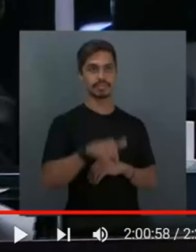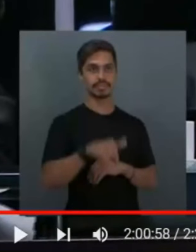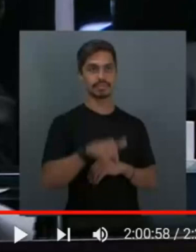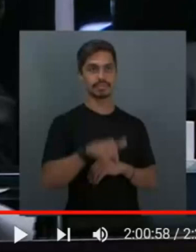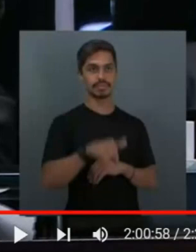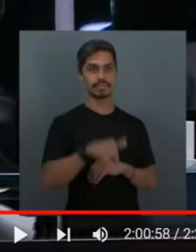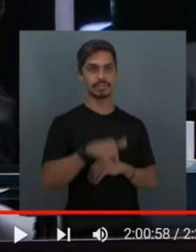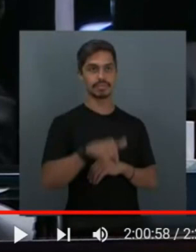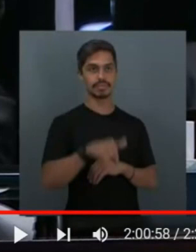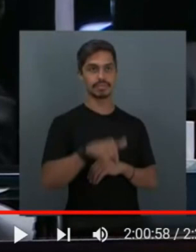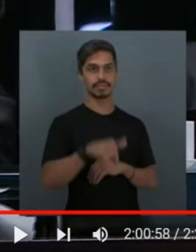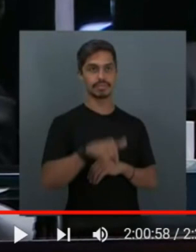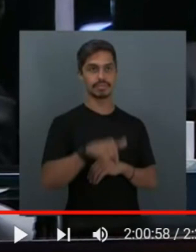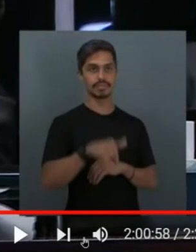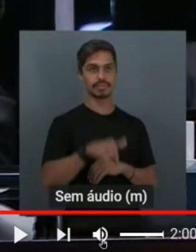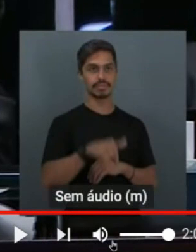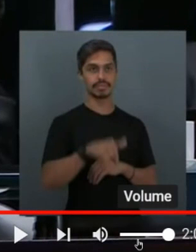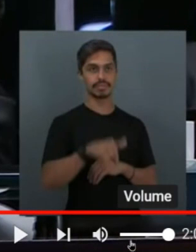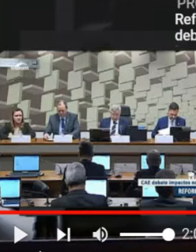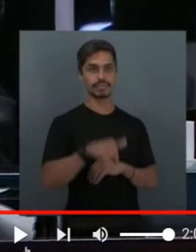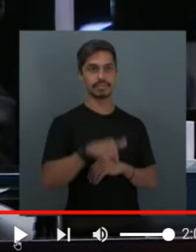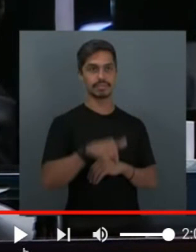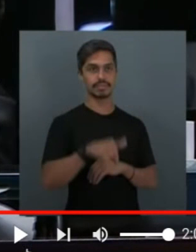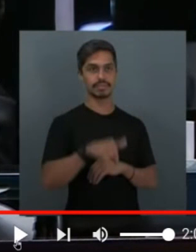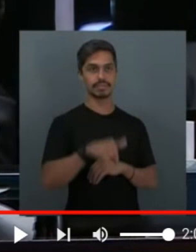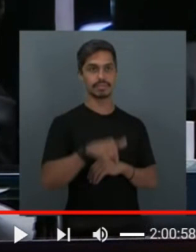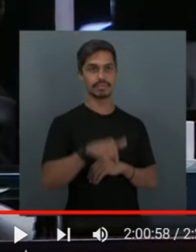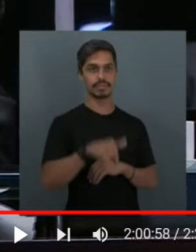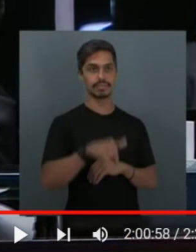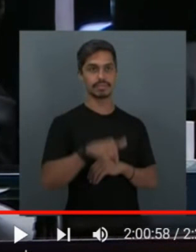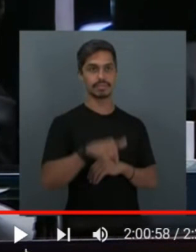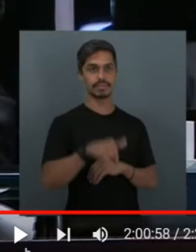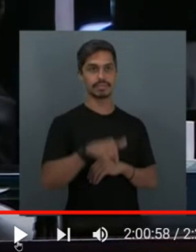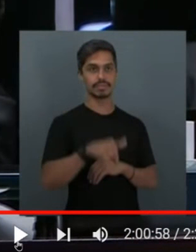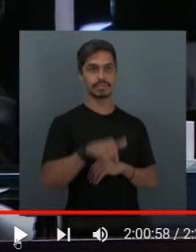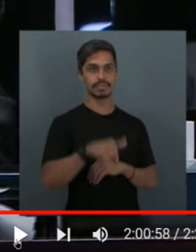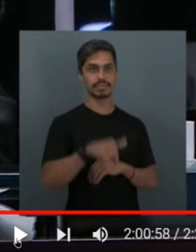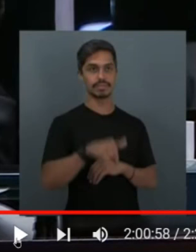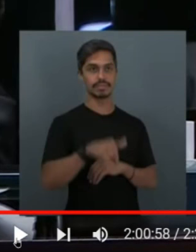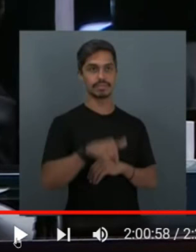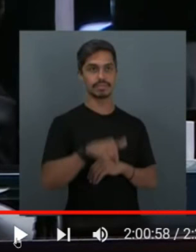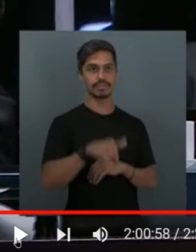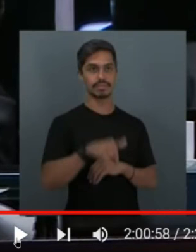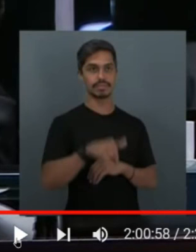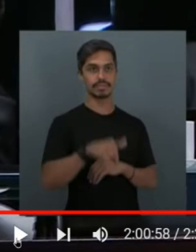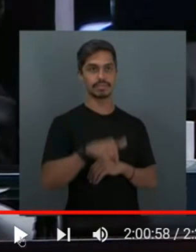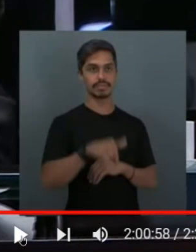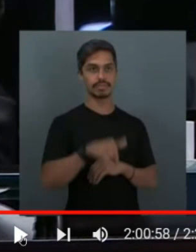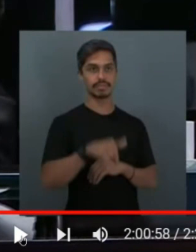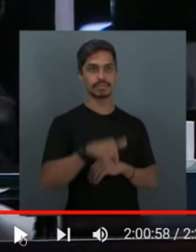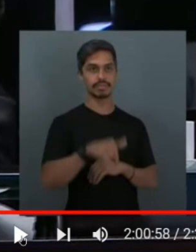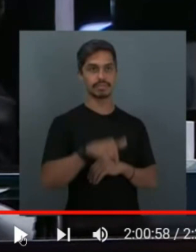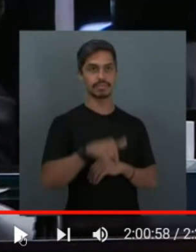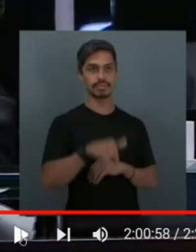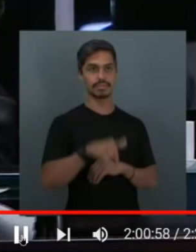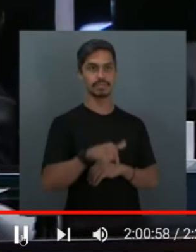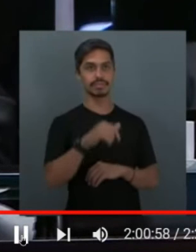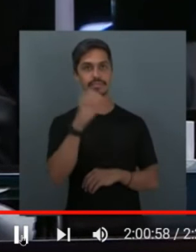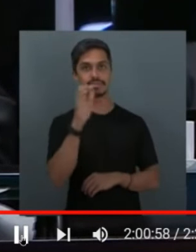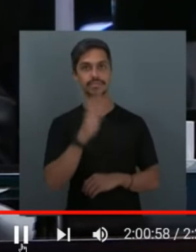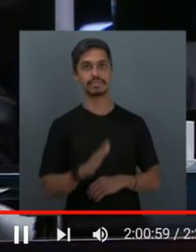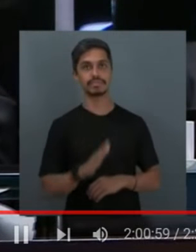aqui o o o feitiço vai virar contra o feiticeiro e o Agro que não é pop vão se lascar E vão levar um monte junto presta atenção